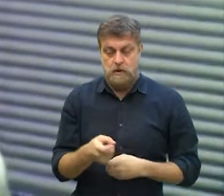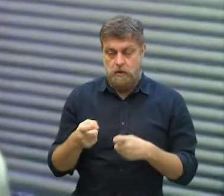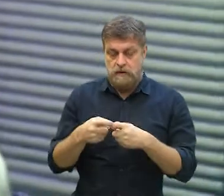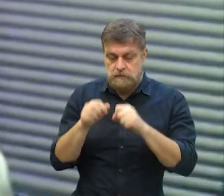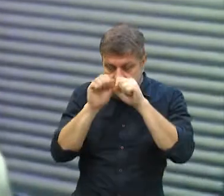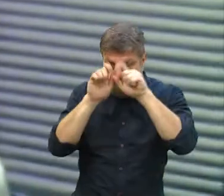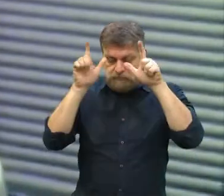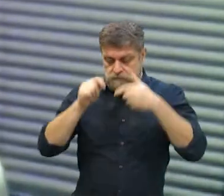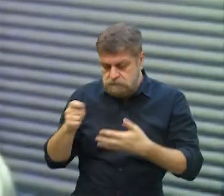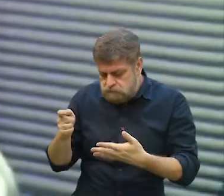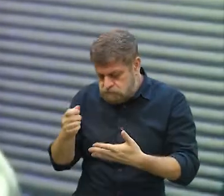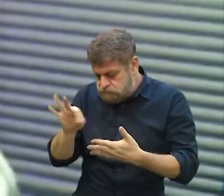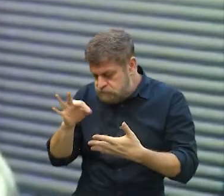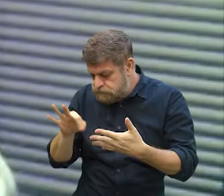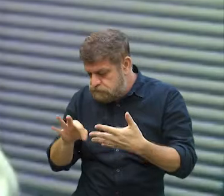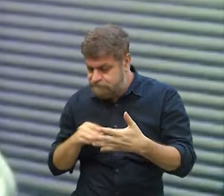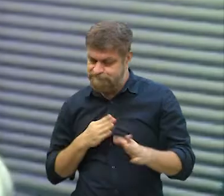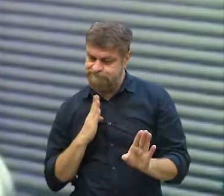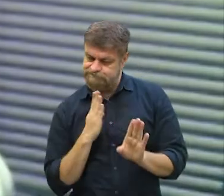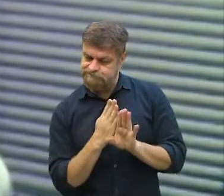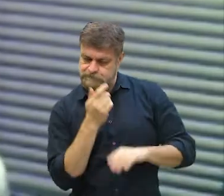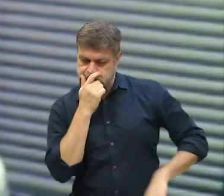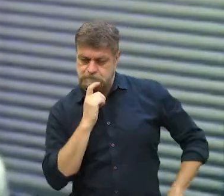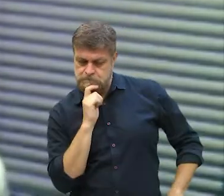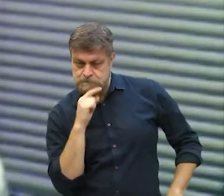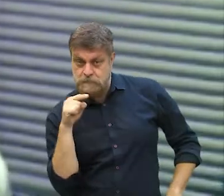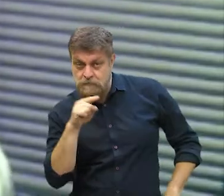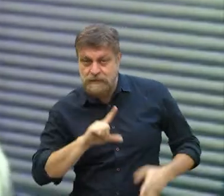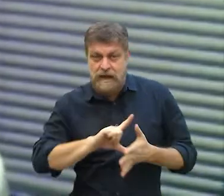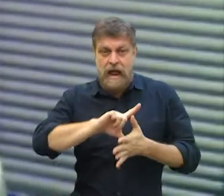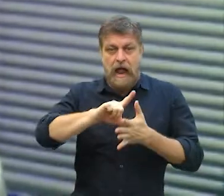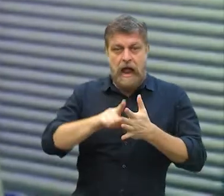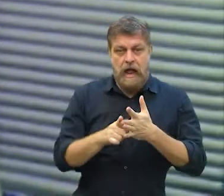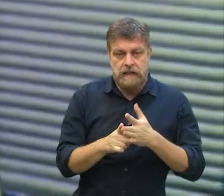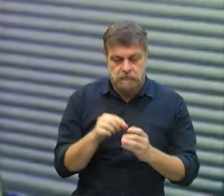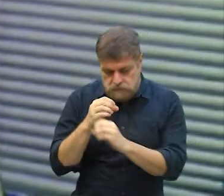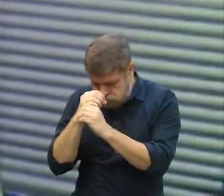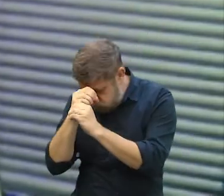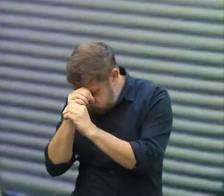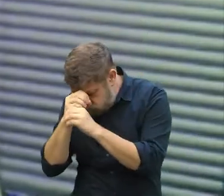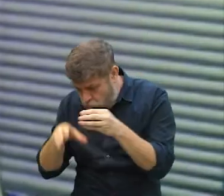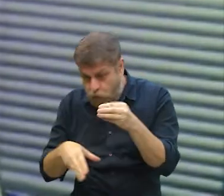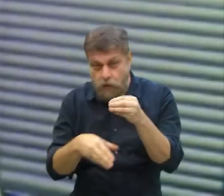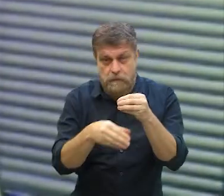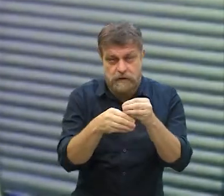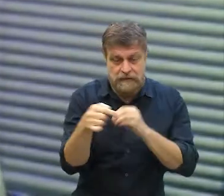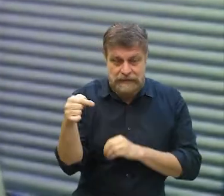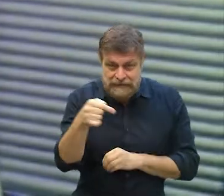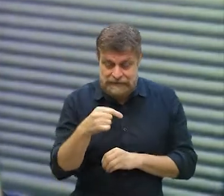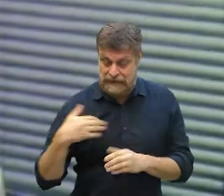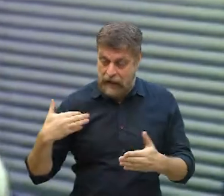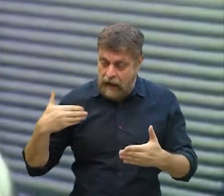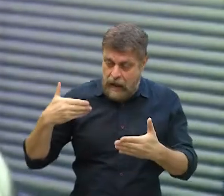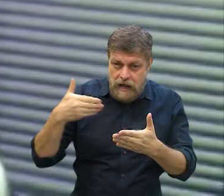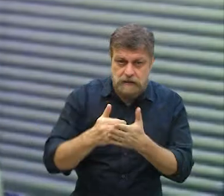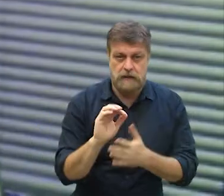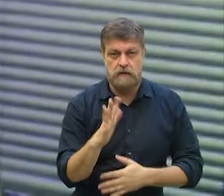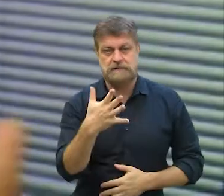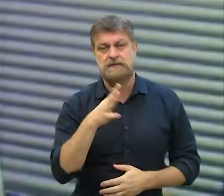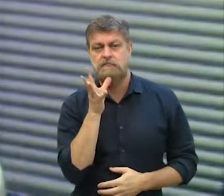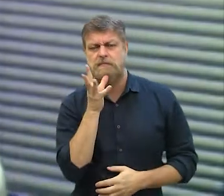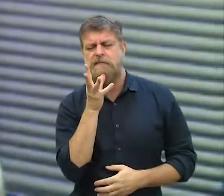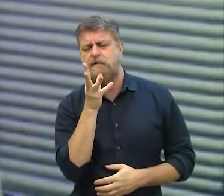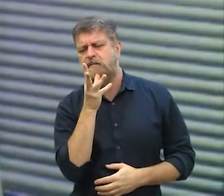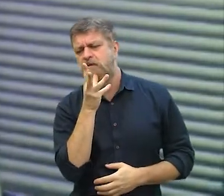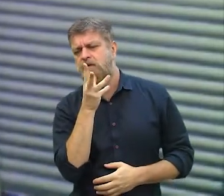informações e ele pode já antecipar uma suspeita que, caso você vá solicitar algum exame complementar, até ser realizado esse